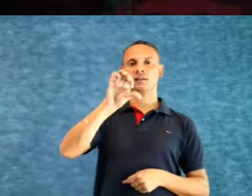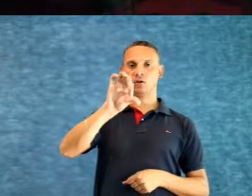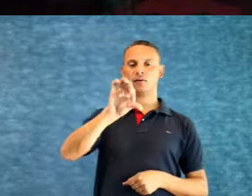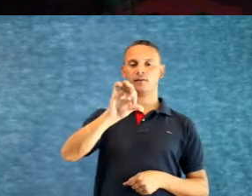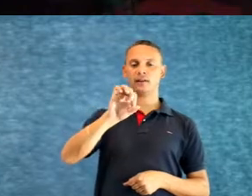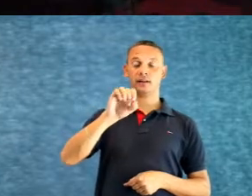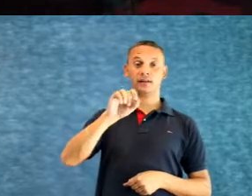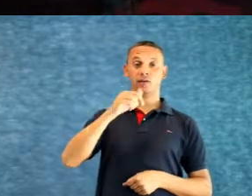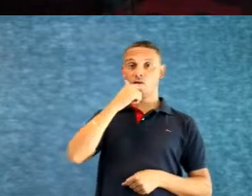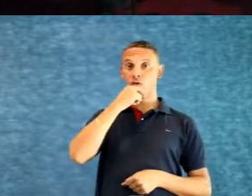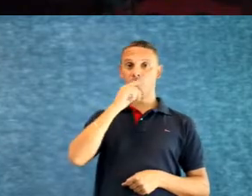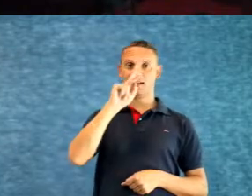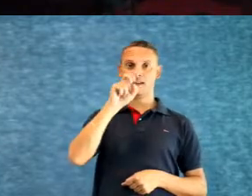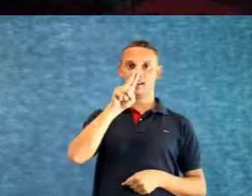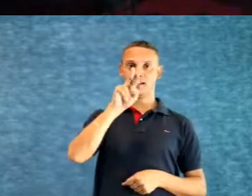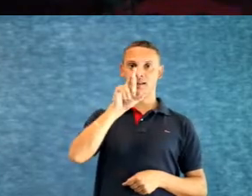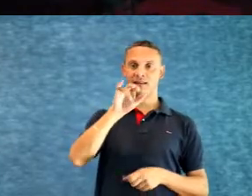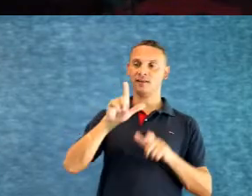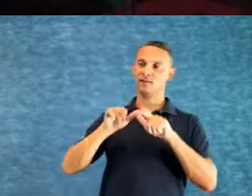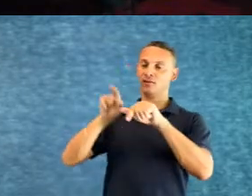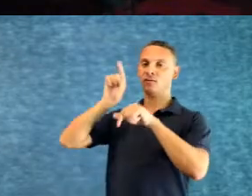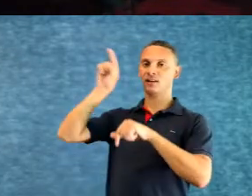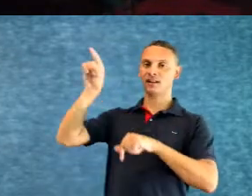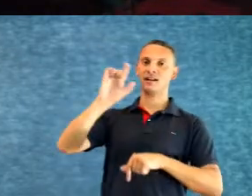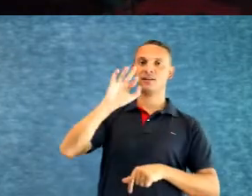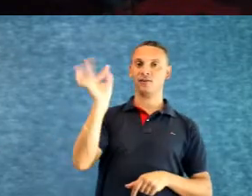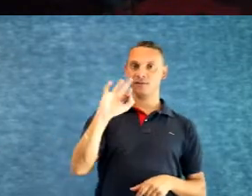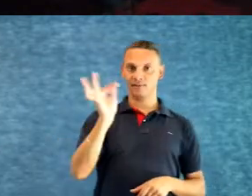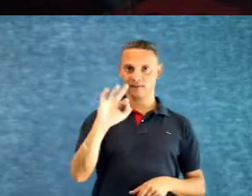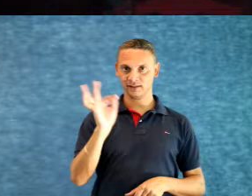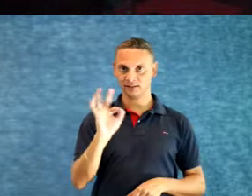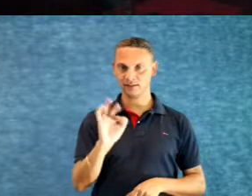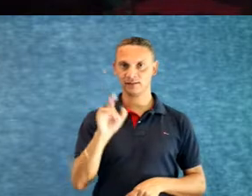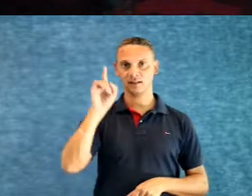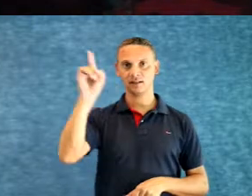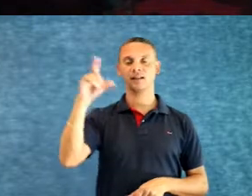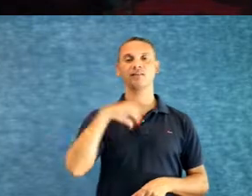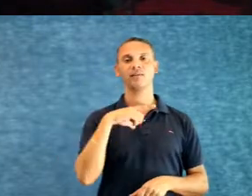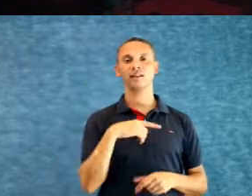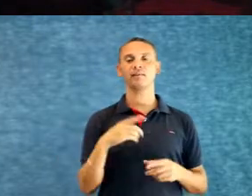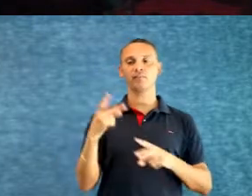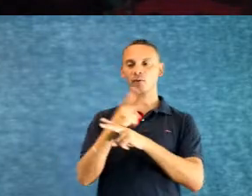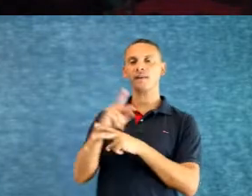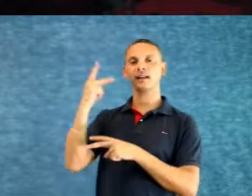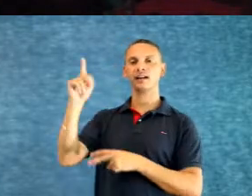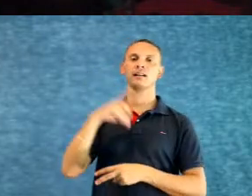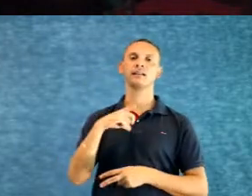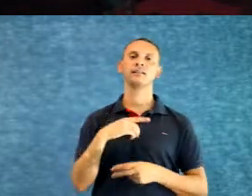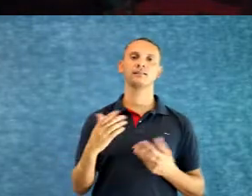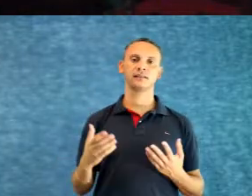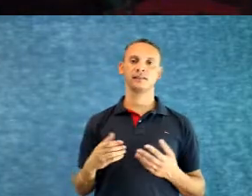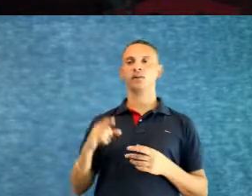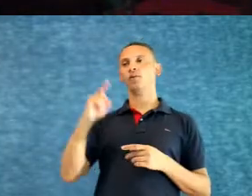respondi, a correspondência de Nízia com escritores da sua época, Georges Sand, Alexandre